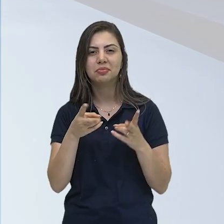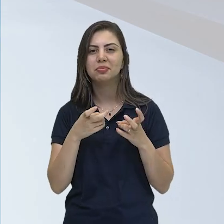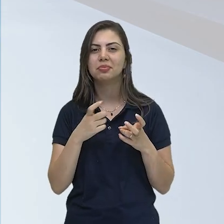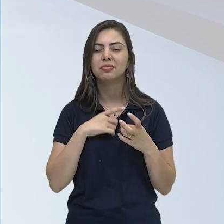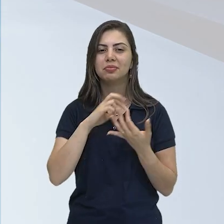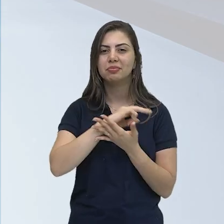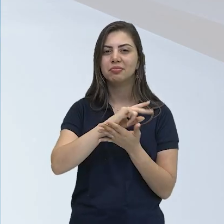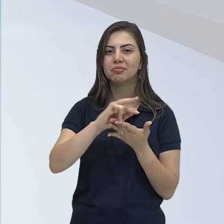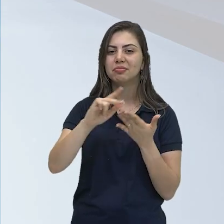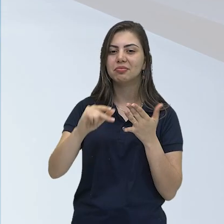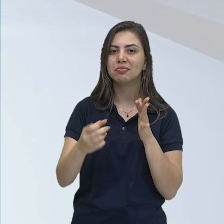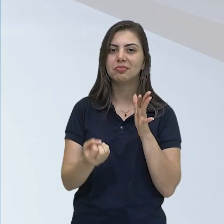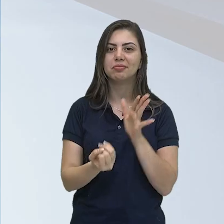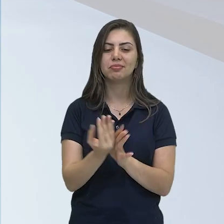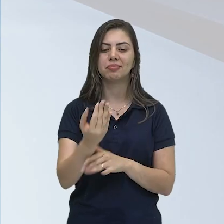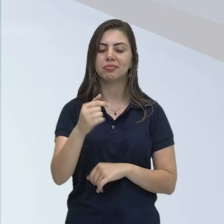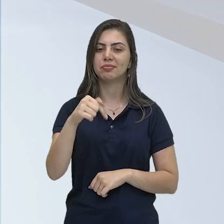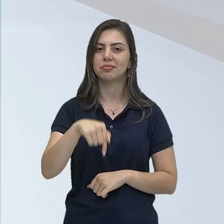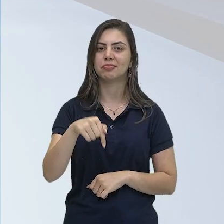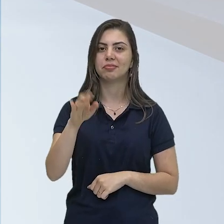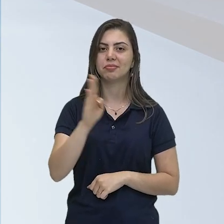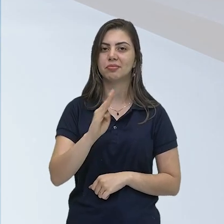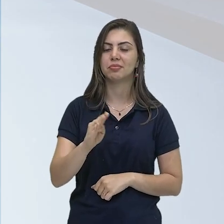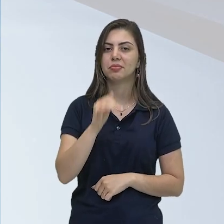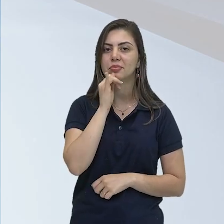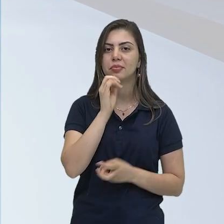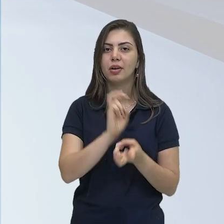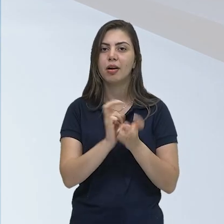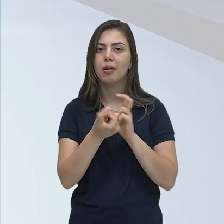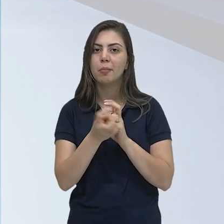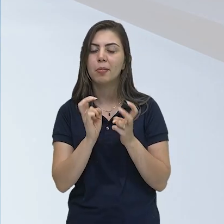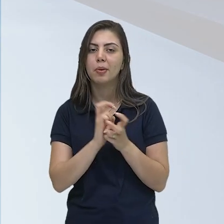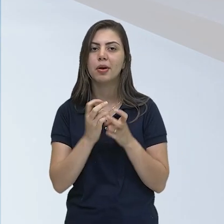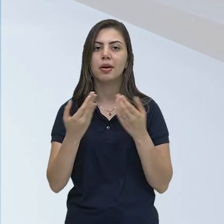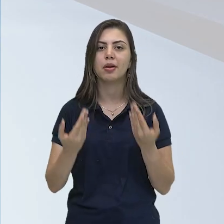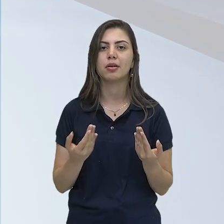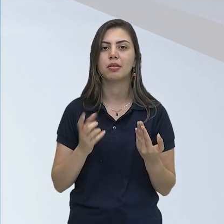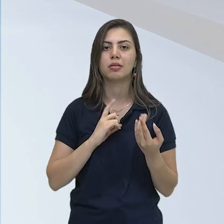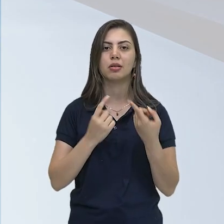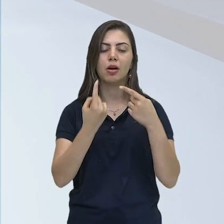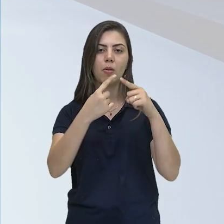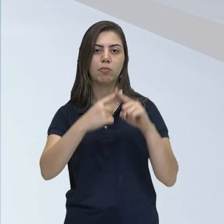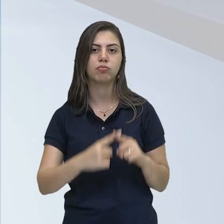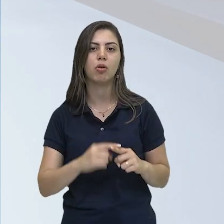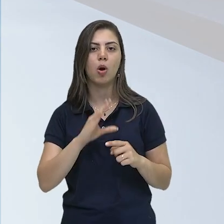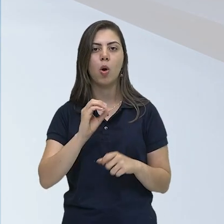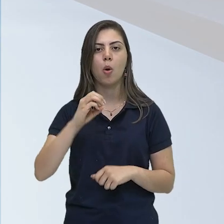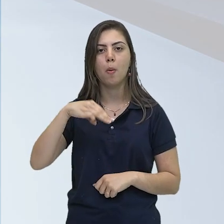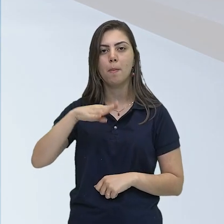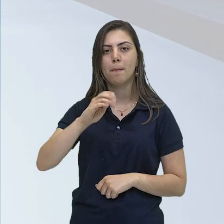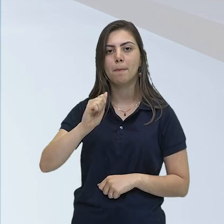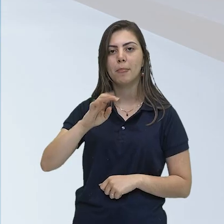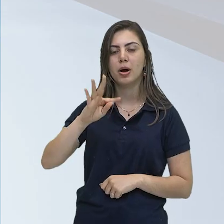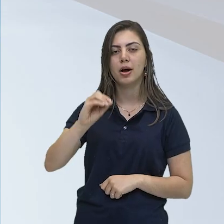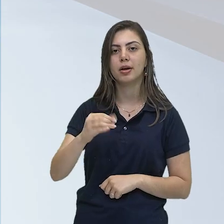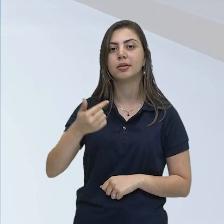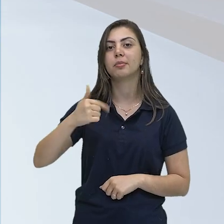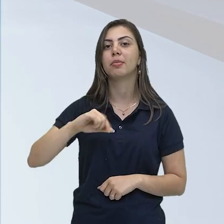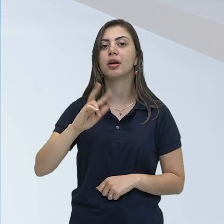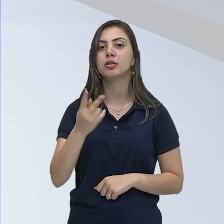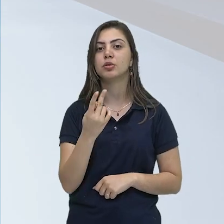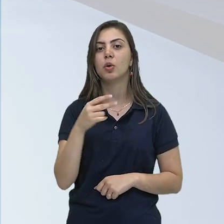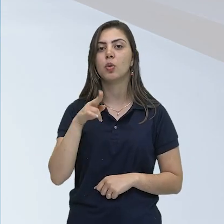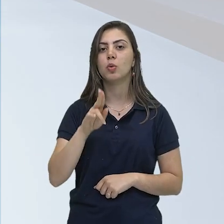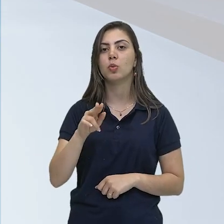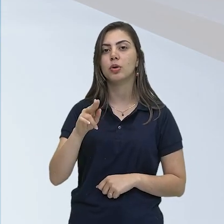estilos que nasceram no nosso país, como a capoeira, o combato, né? Nós temos aí o uca-uca, que